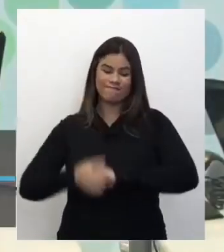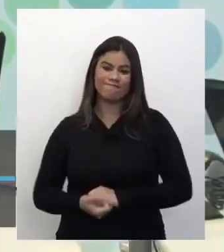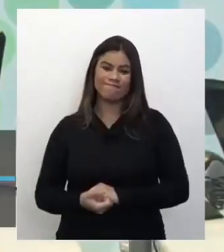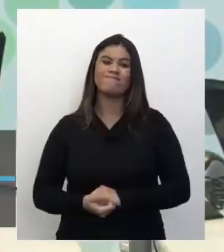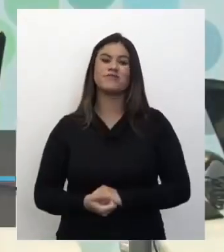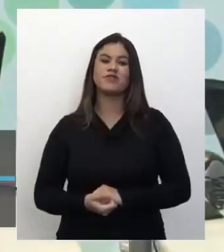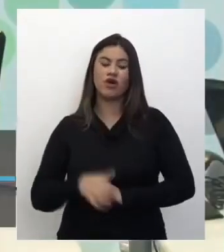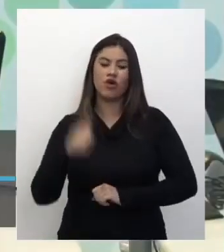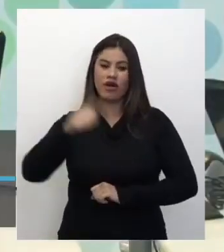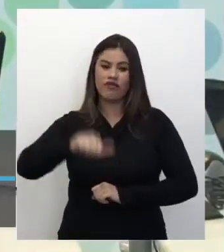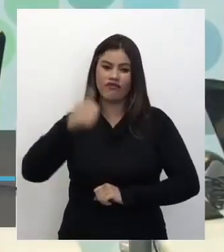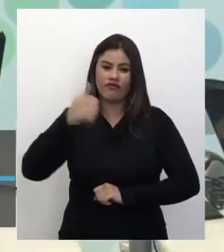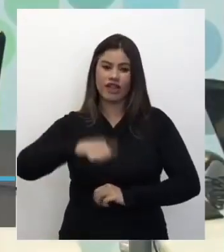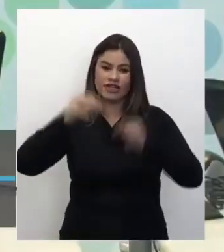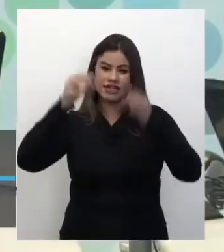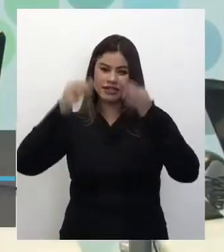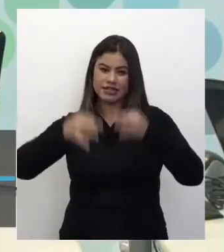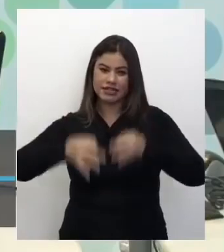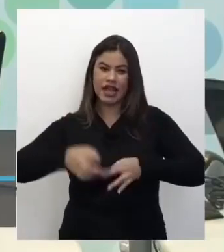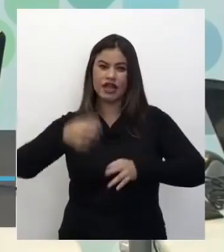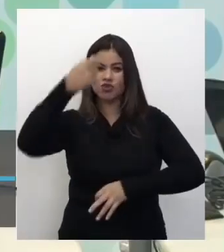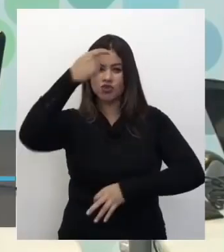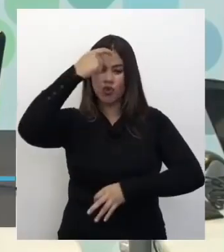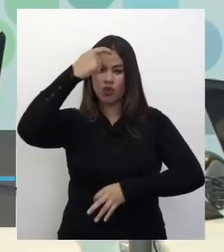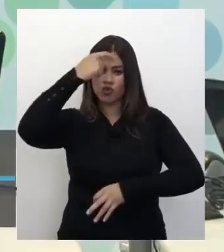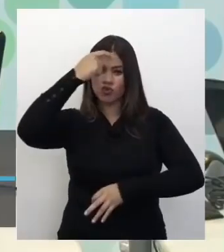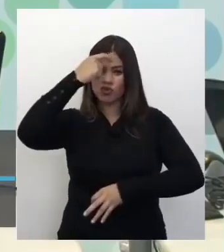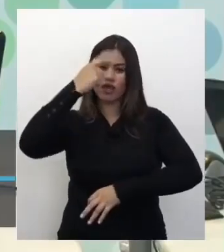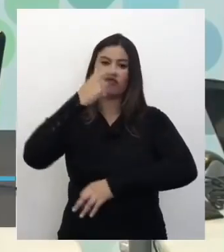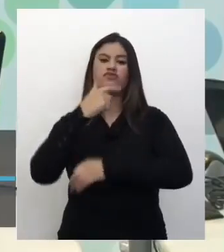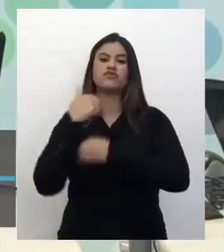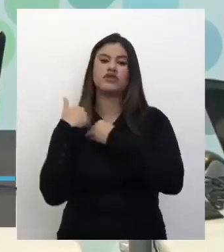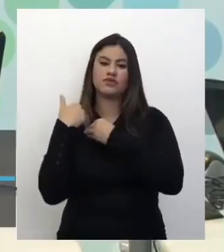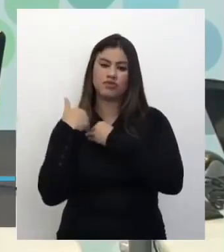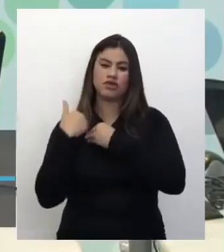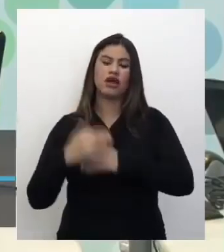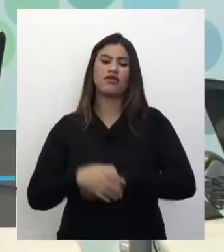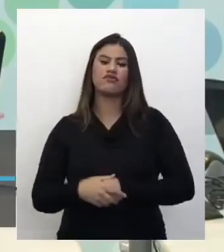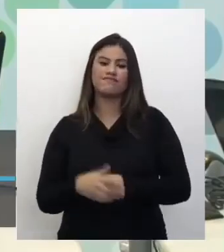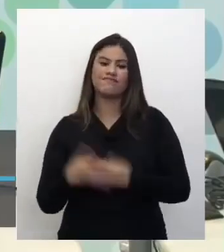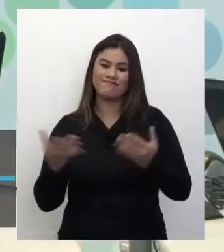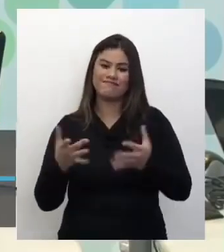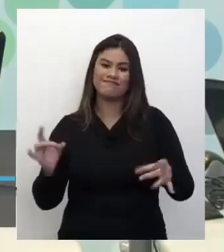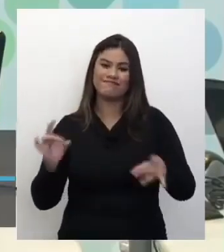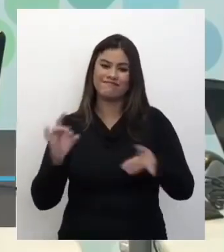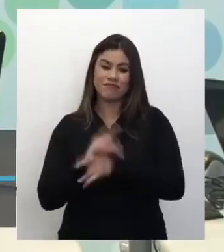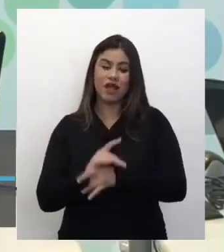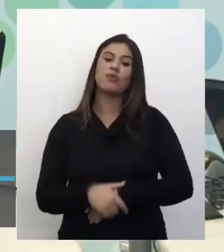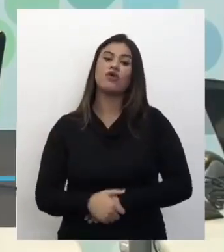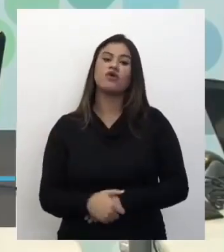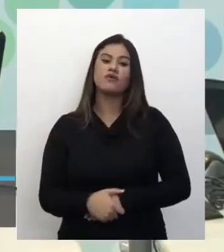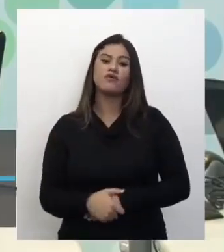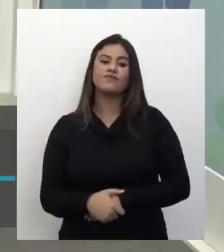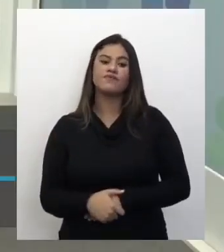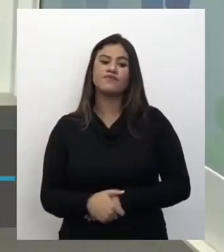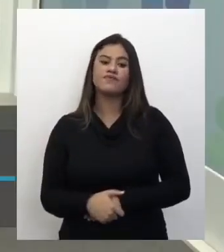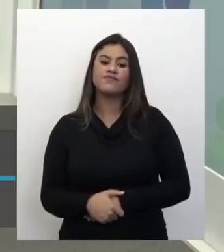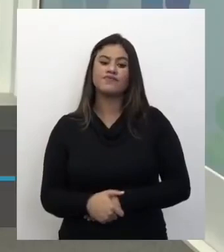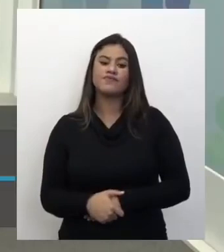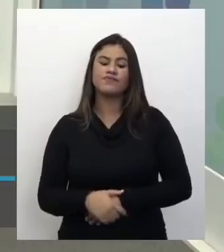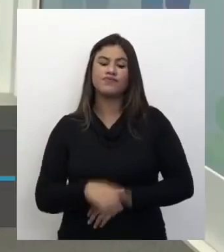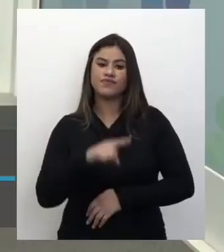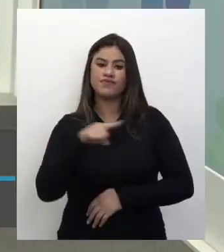utilizem isso de forma muito consciente e responsável. A gente vai ficando por aqui, né, professora? Isso mesmo.